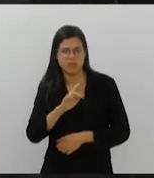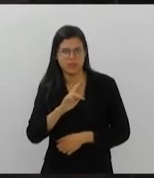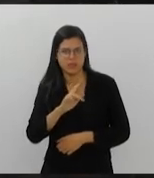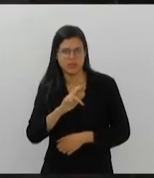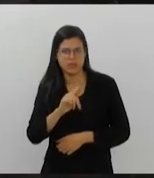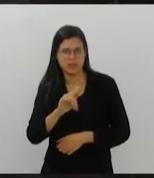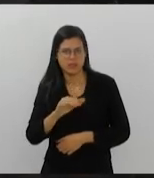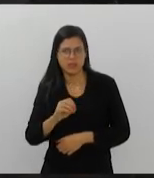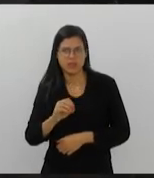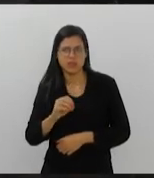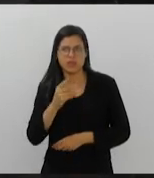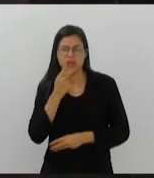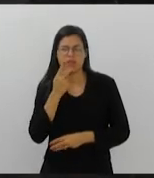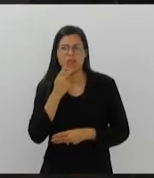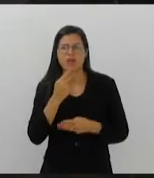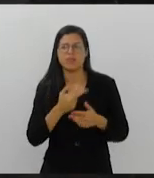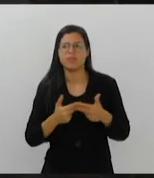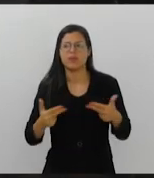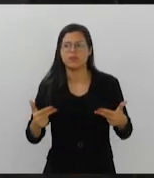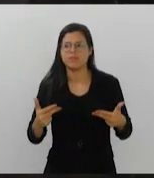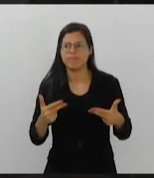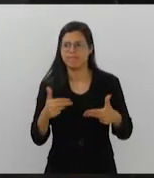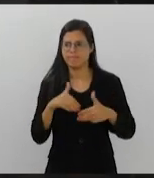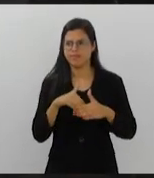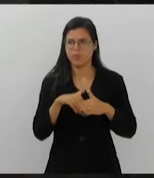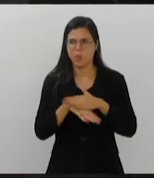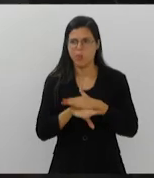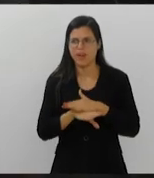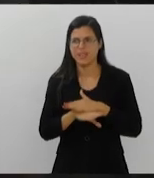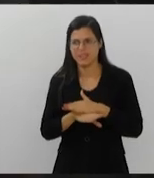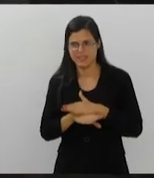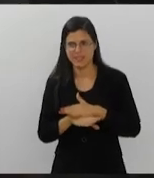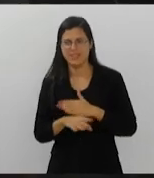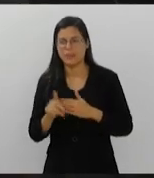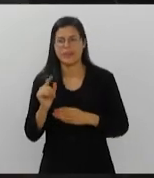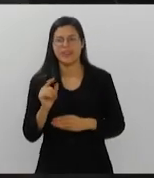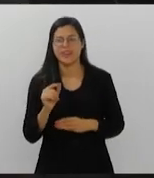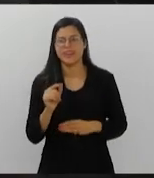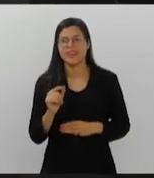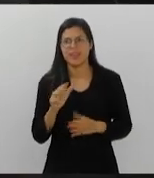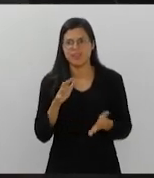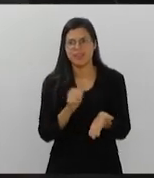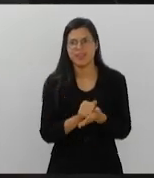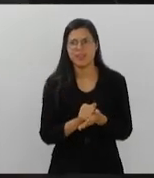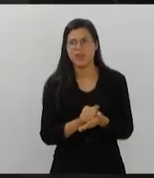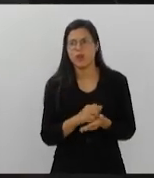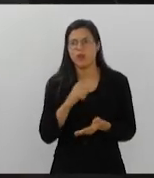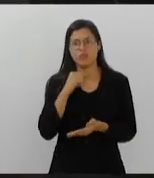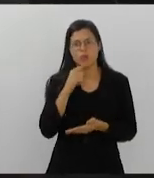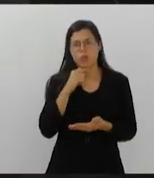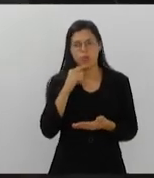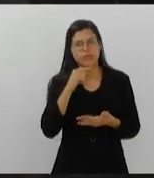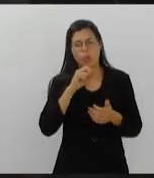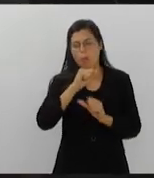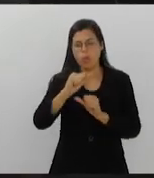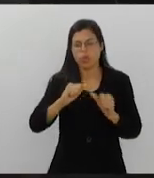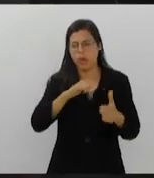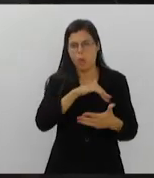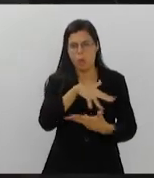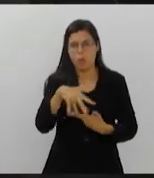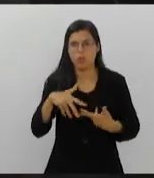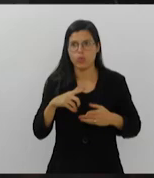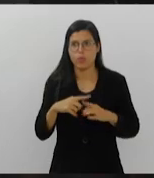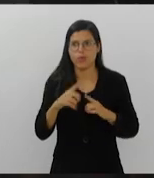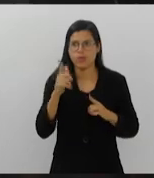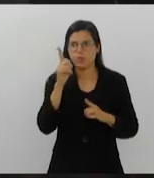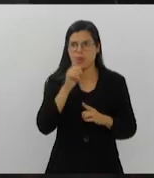diz algo que eu guardei para a minha vida. Ele diz assim, eu não vou conseguir transformar o mundo, mas eu consigo transformar